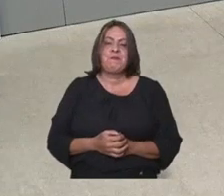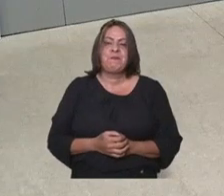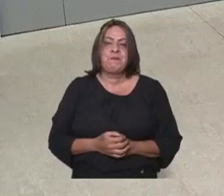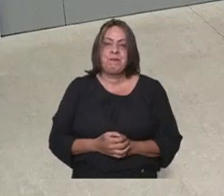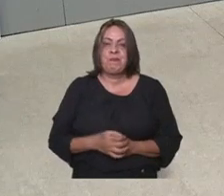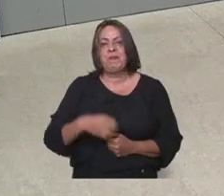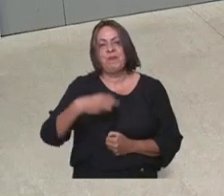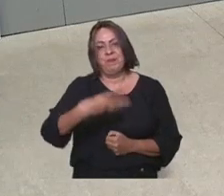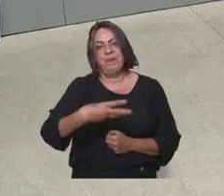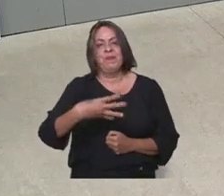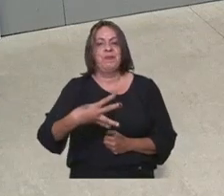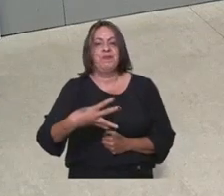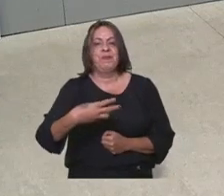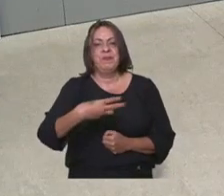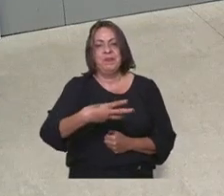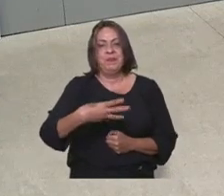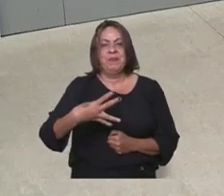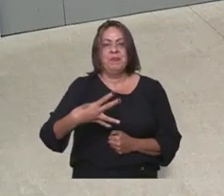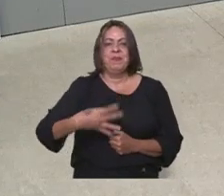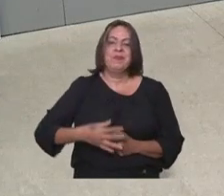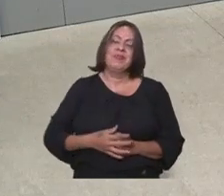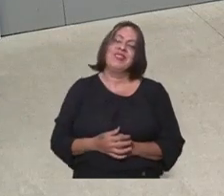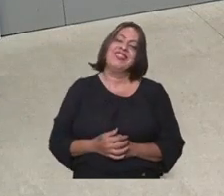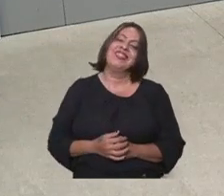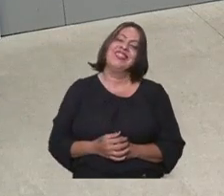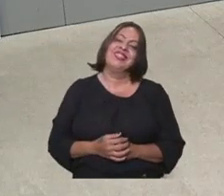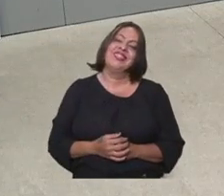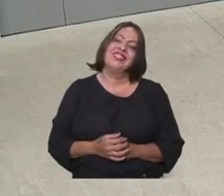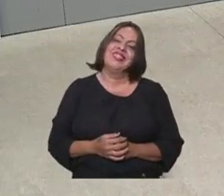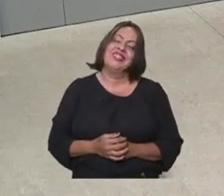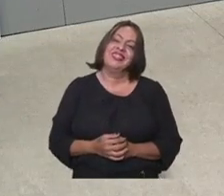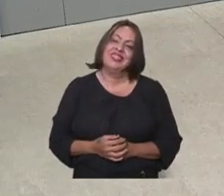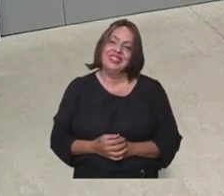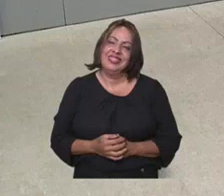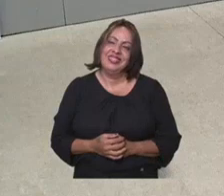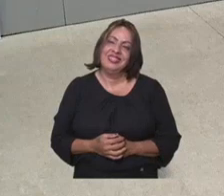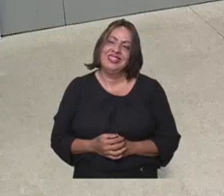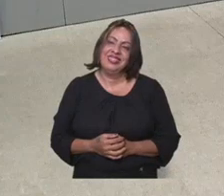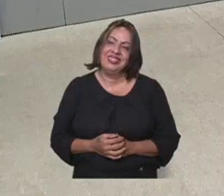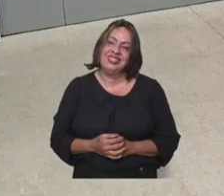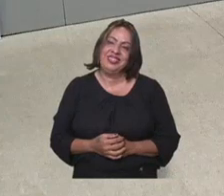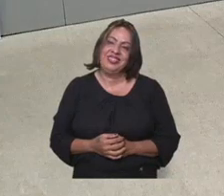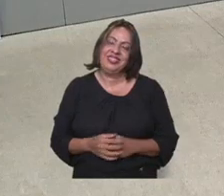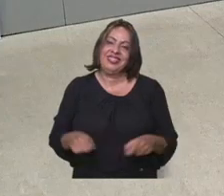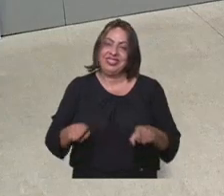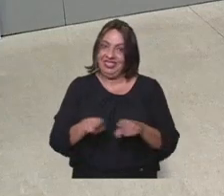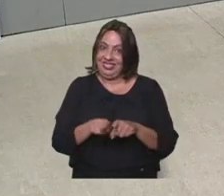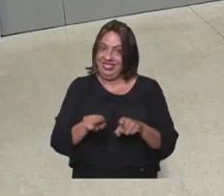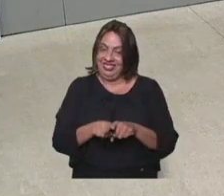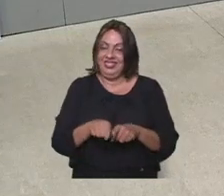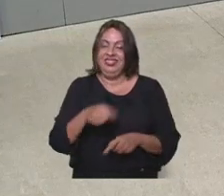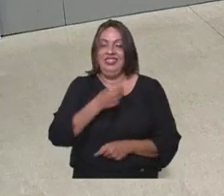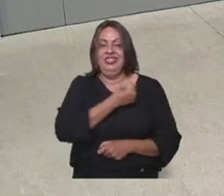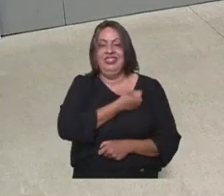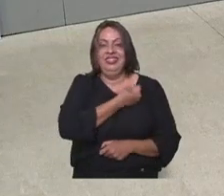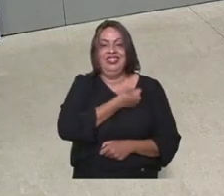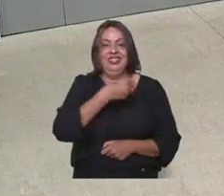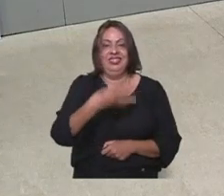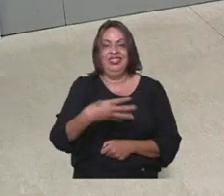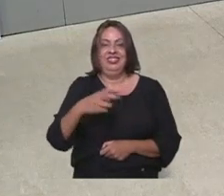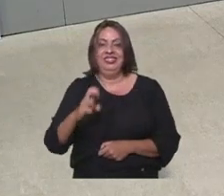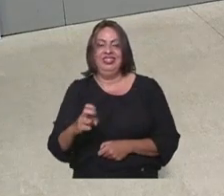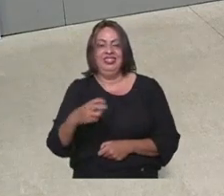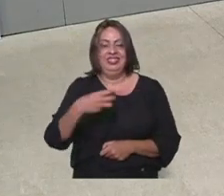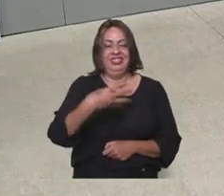também, 34, 34, 34 é a bolinha, número, número 45